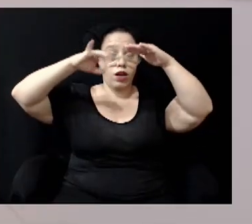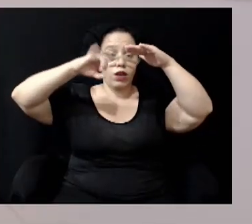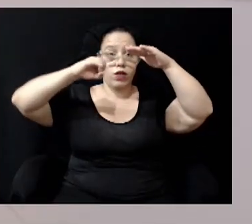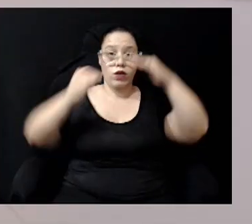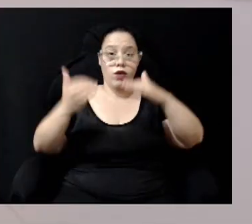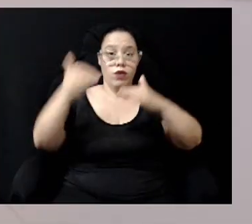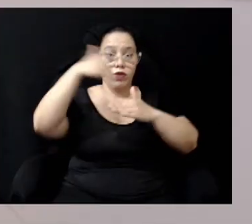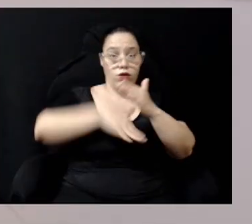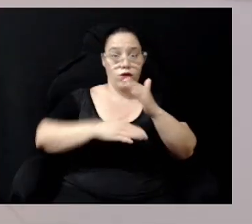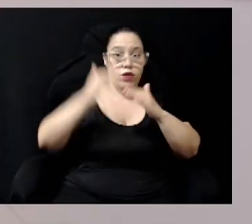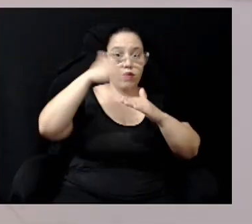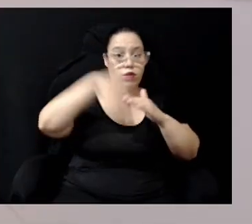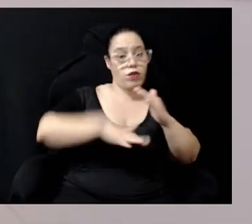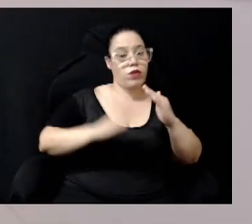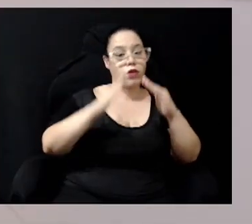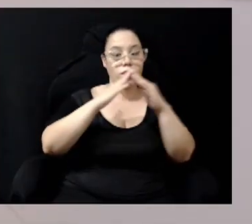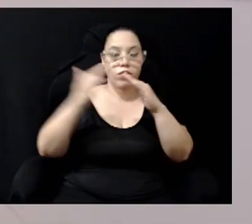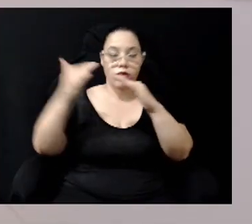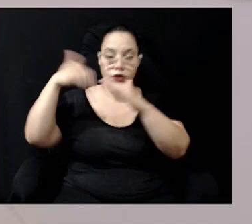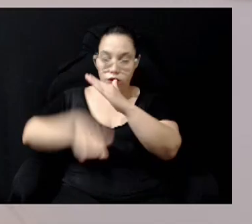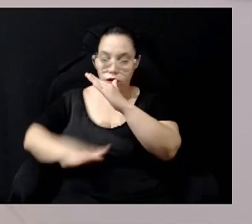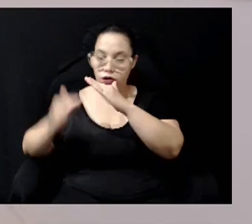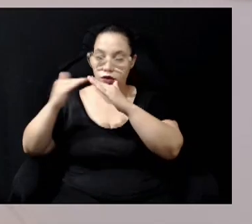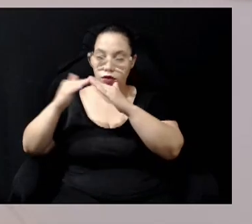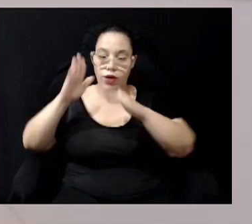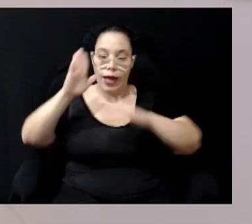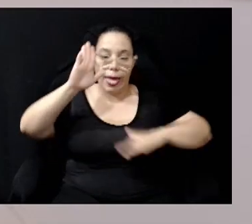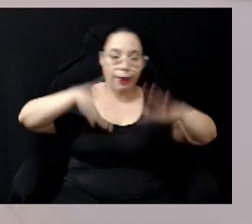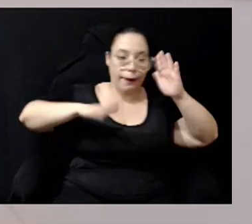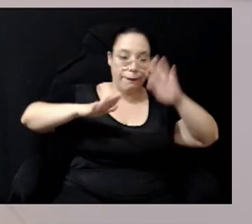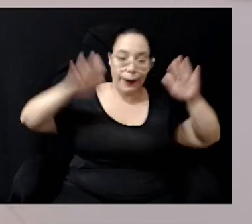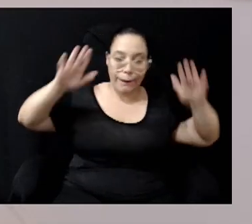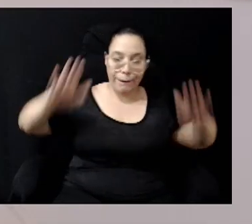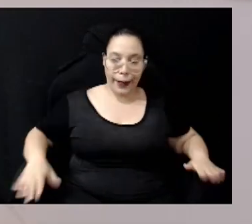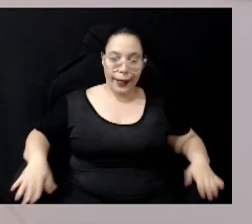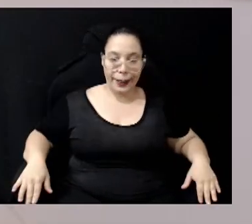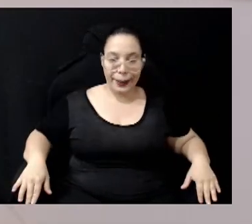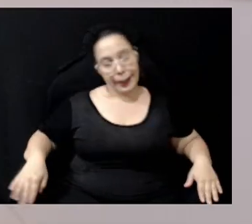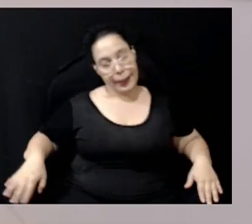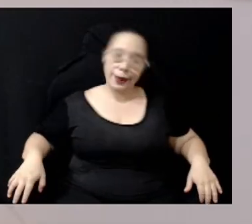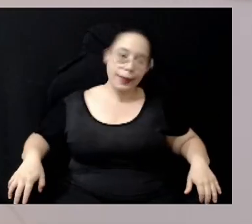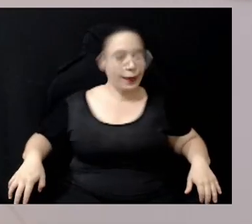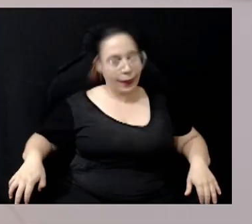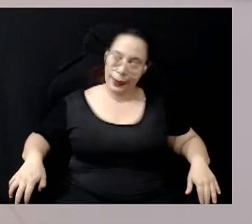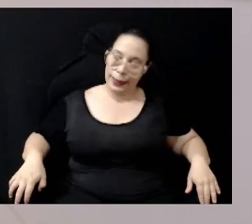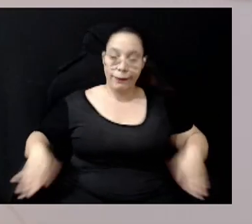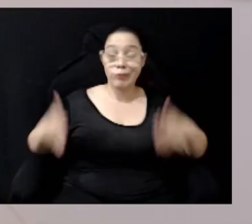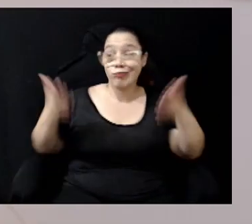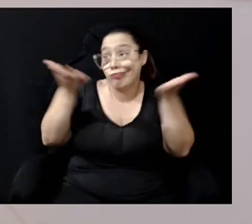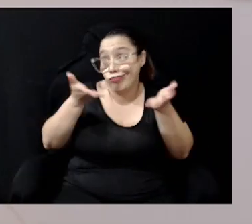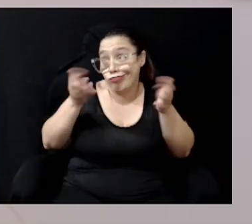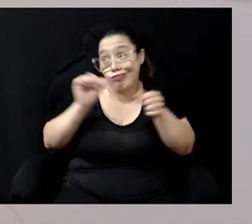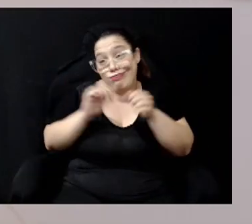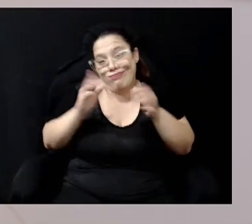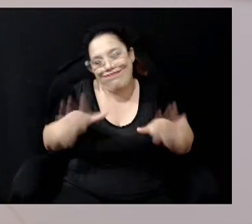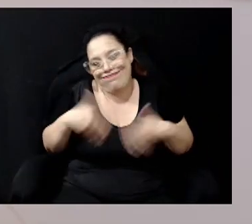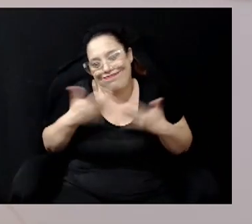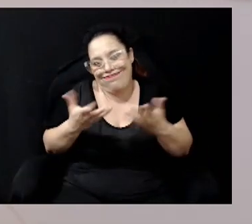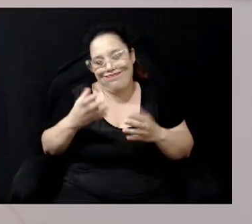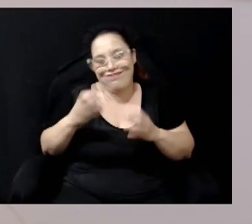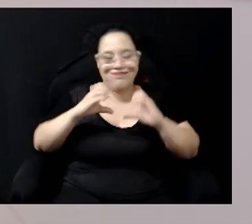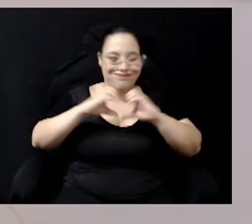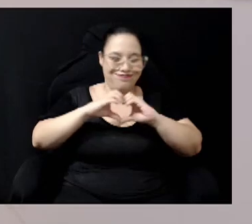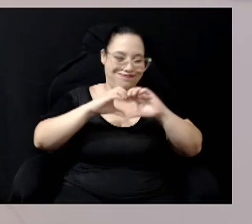das nossas casas, subindo nos sofás, dormindo com a gente na cama. E hoje eles fazem parte do que a gente chama de família multiespécie,